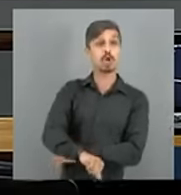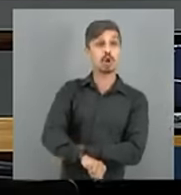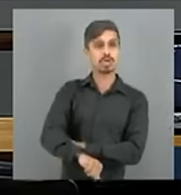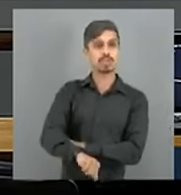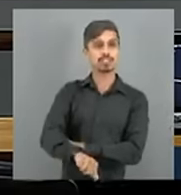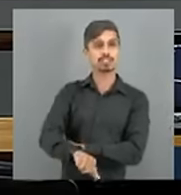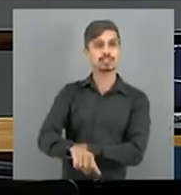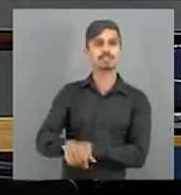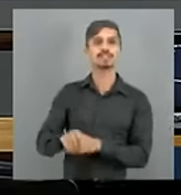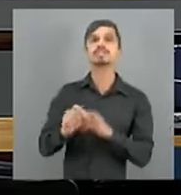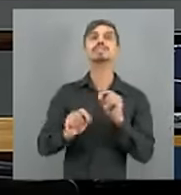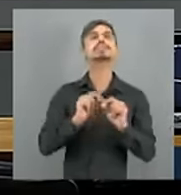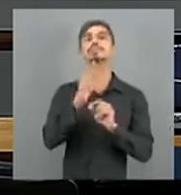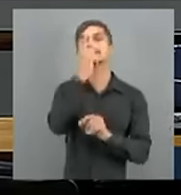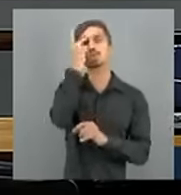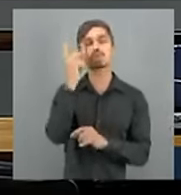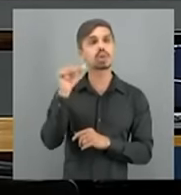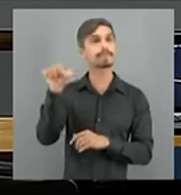história do futebol brasileiro.